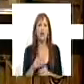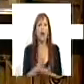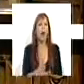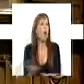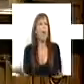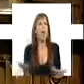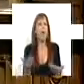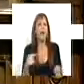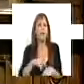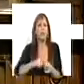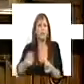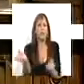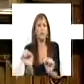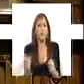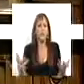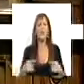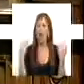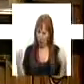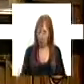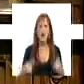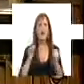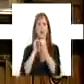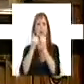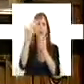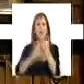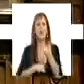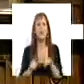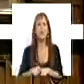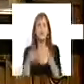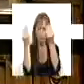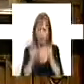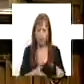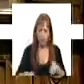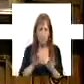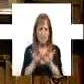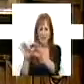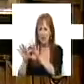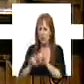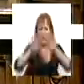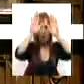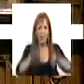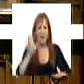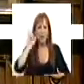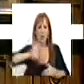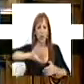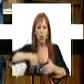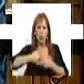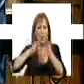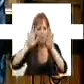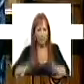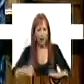impasses absolutamente prolongados, temos agora um documento que traça um rumo comum para travar o aquecimento